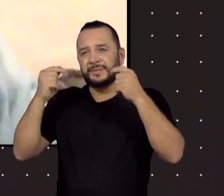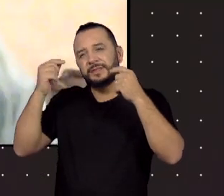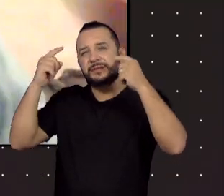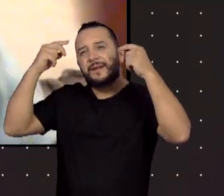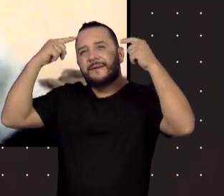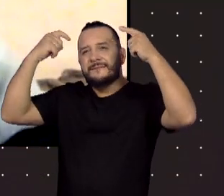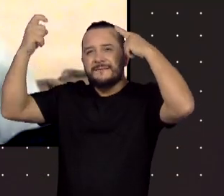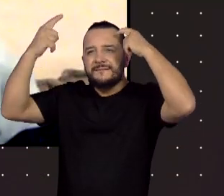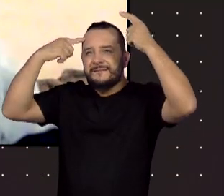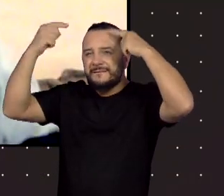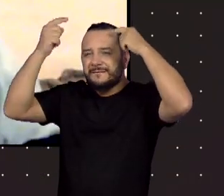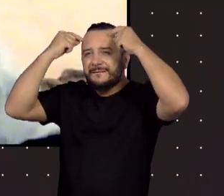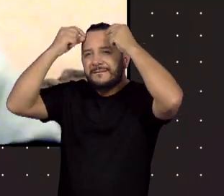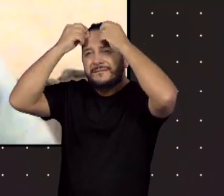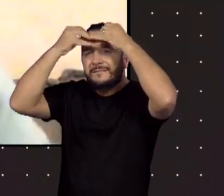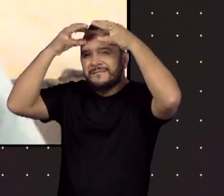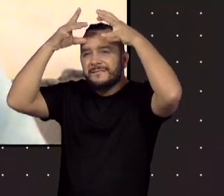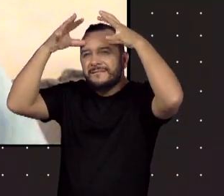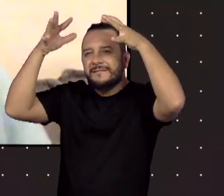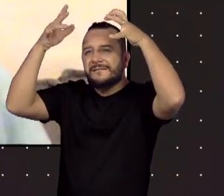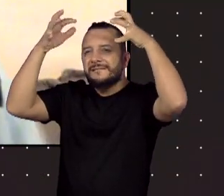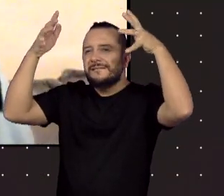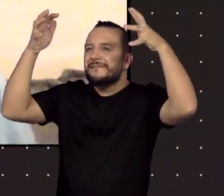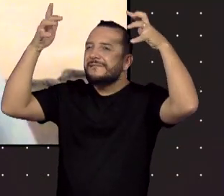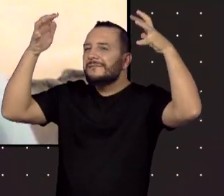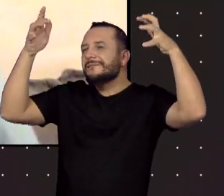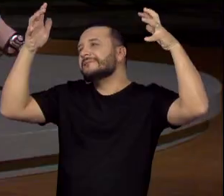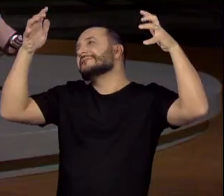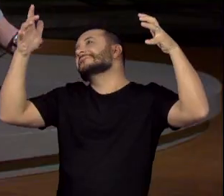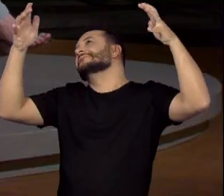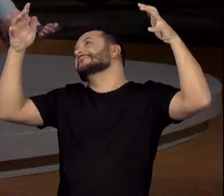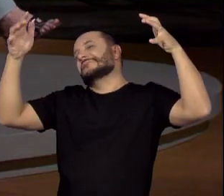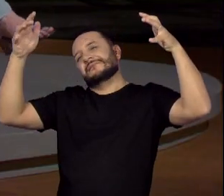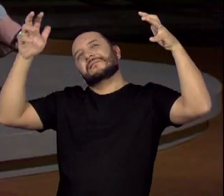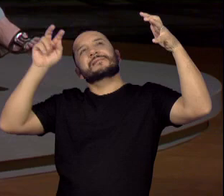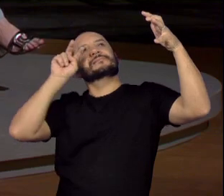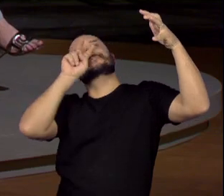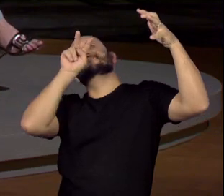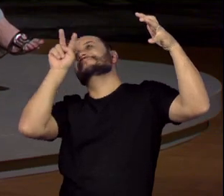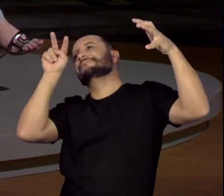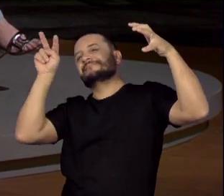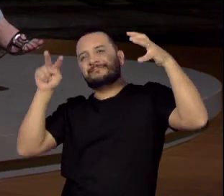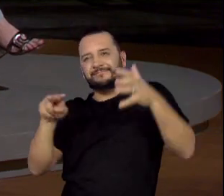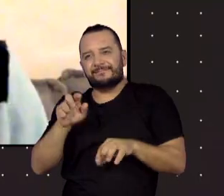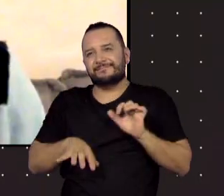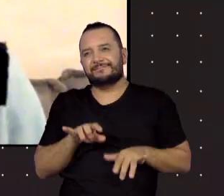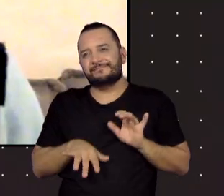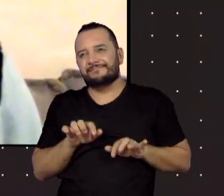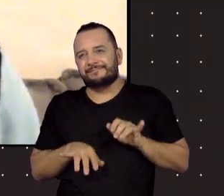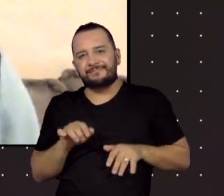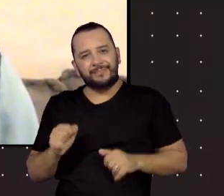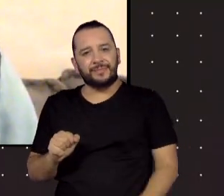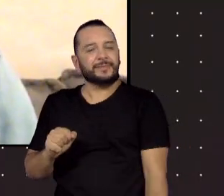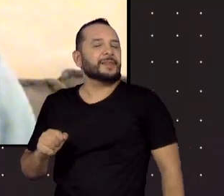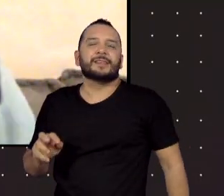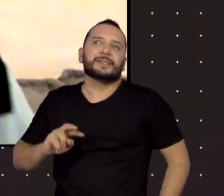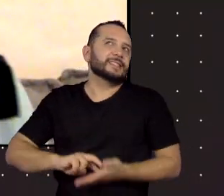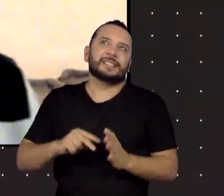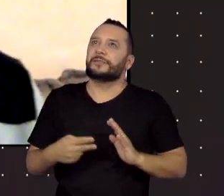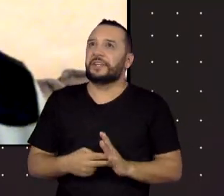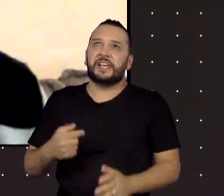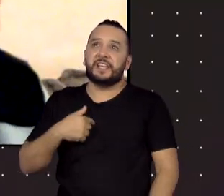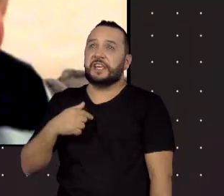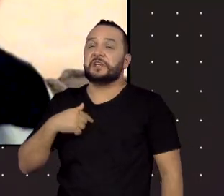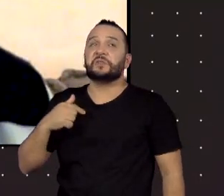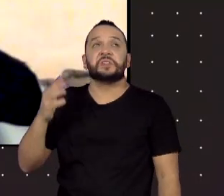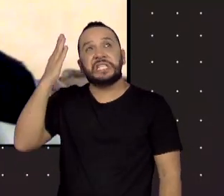fantasia fantástica em que eu imagino o meu país mergulhado. Eu não previ nada. Tudo